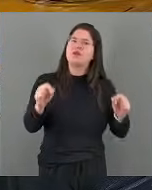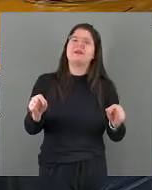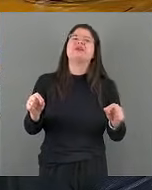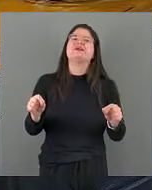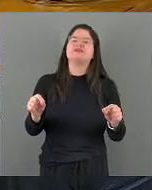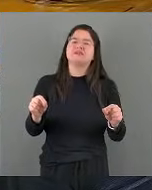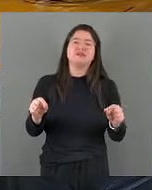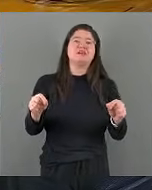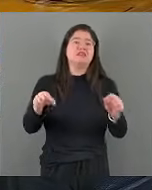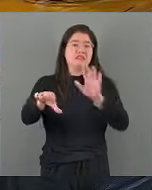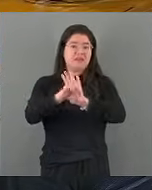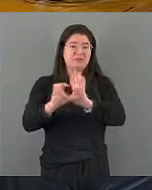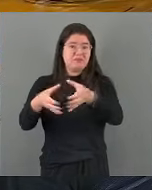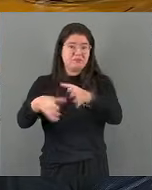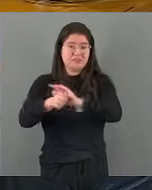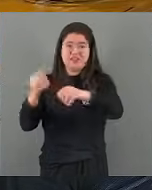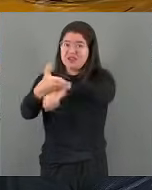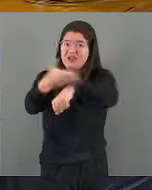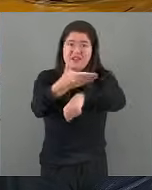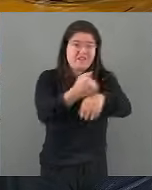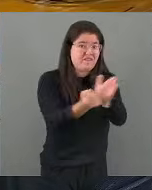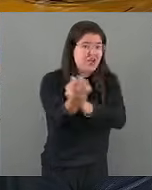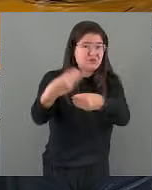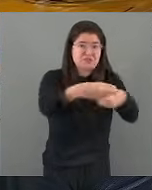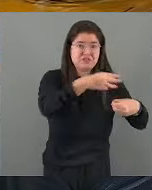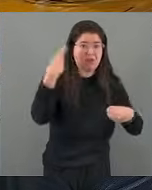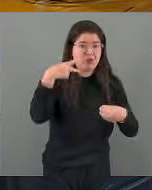infiltradas em dezenas de municípios.